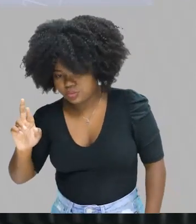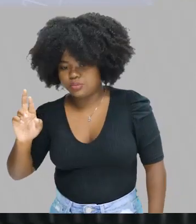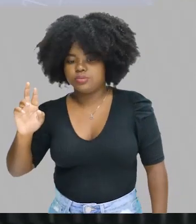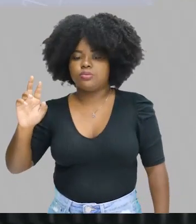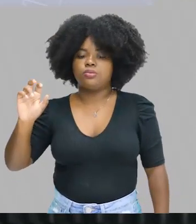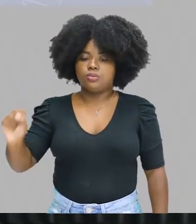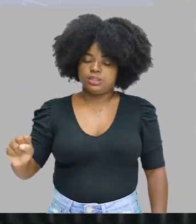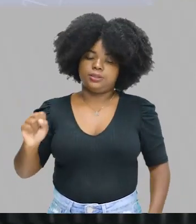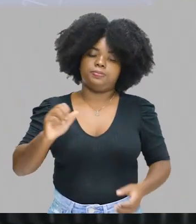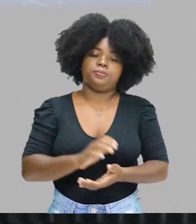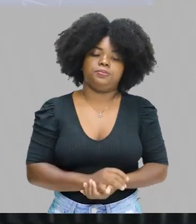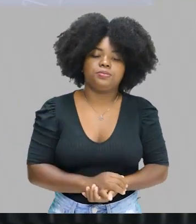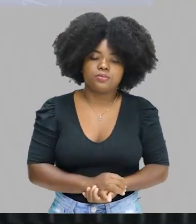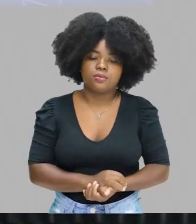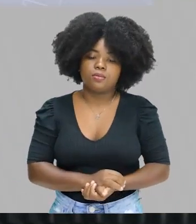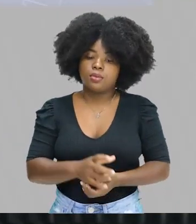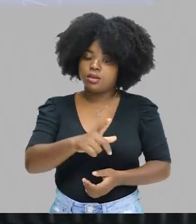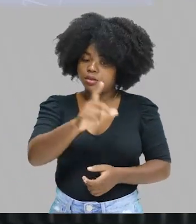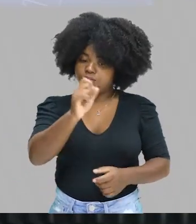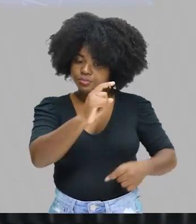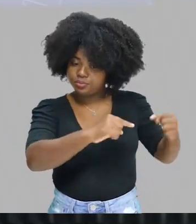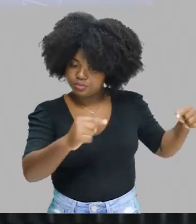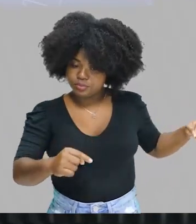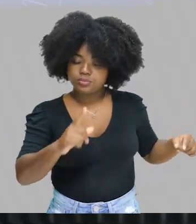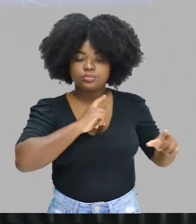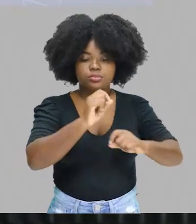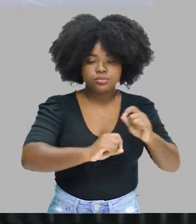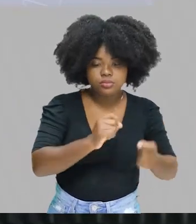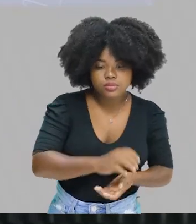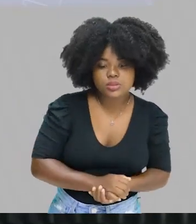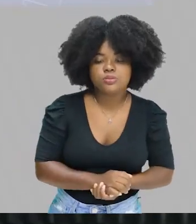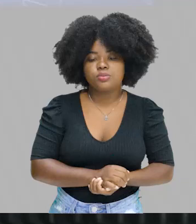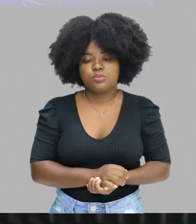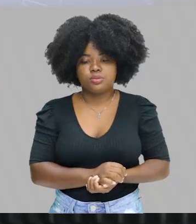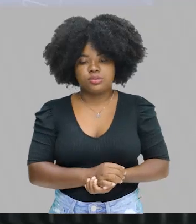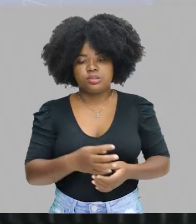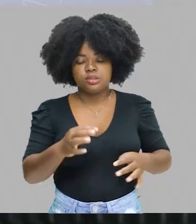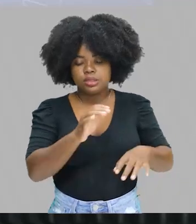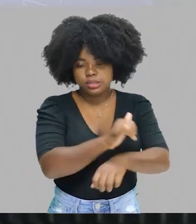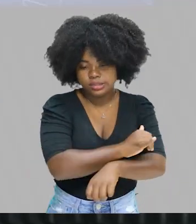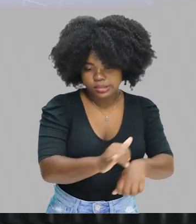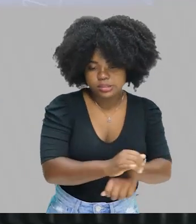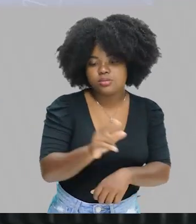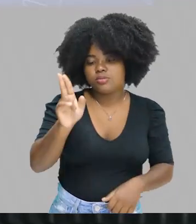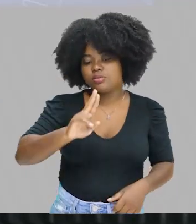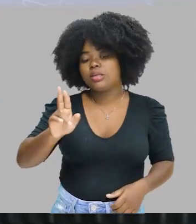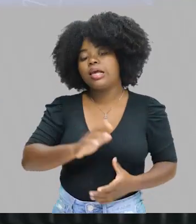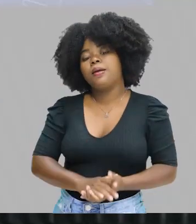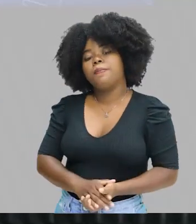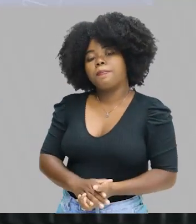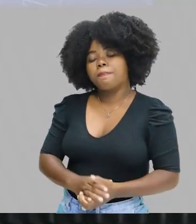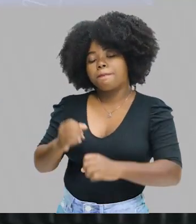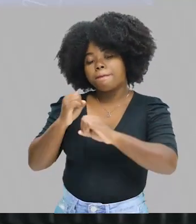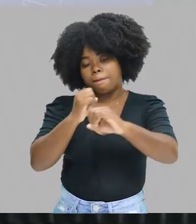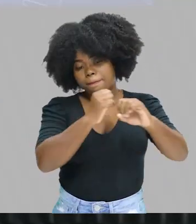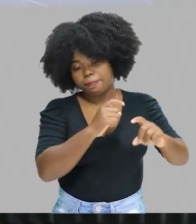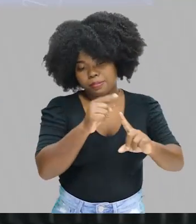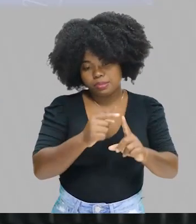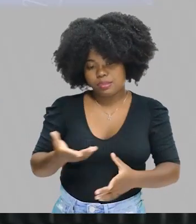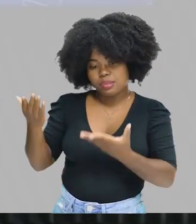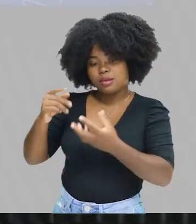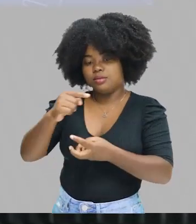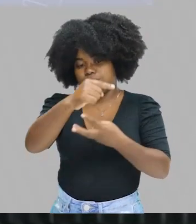escultura. A escolha do material implica diretamente na técnica que você vai usar. A escultura, como ela é uma representação em